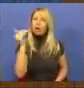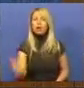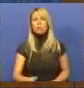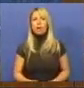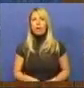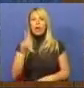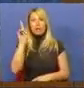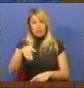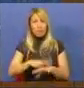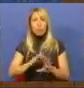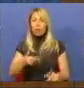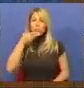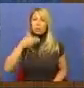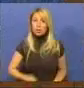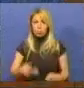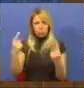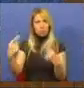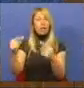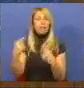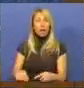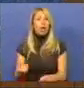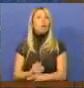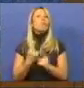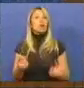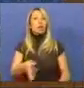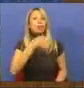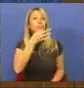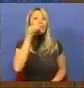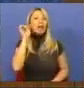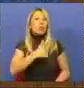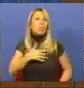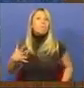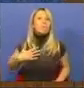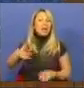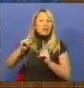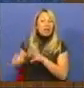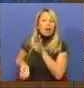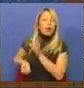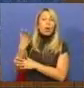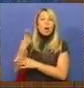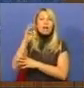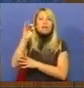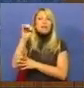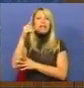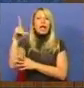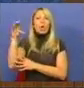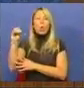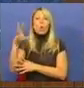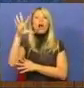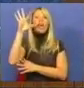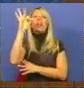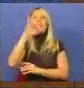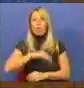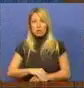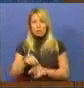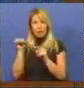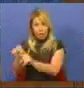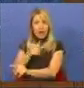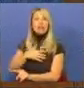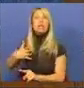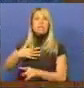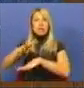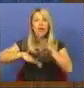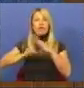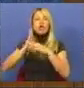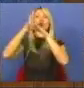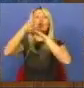que transportam, porque estamos a falar de uma empresa que vem do século XIV. Esta empresa fez as naus das descobertas, Sr.